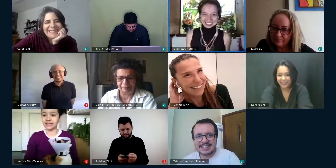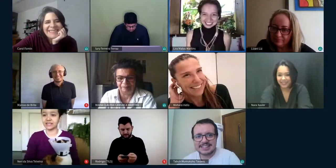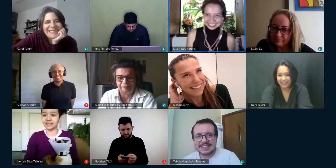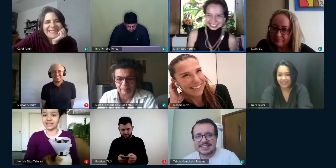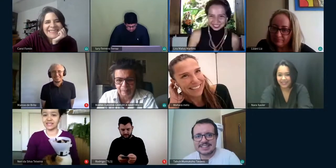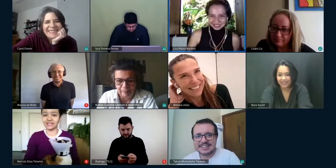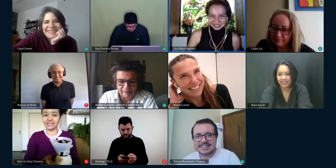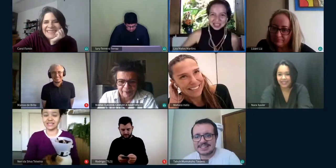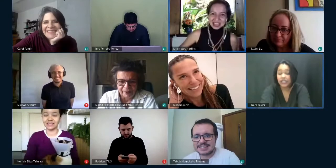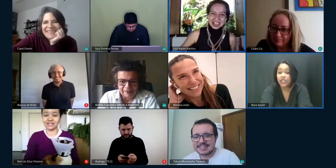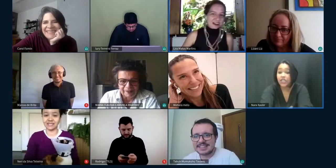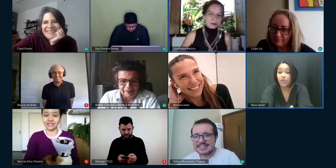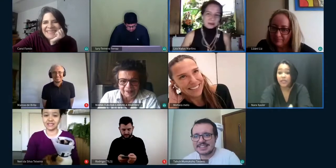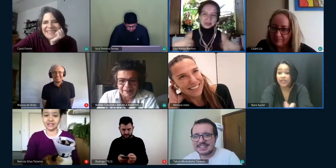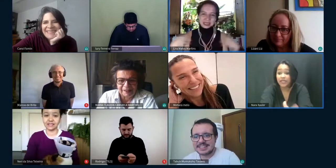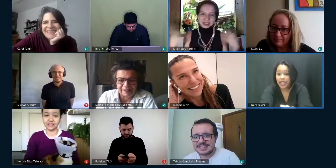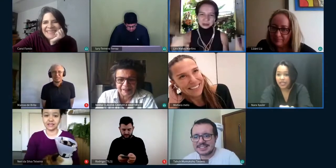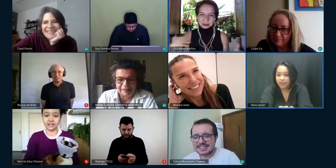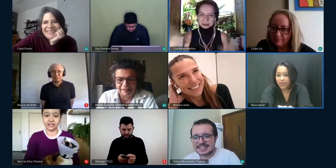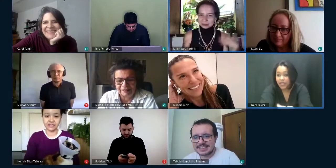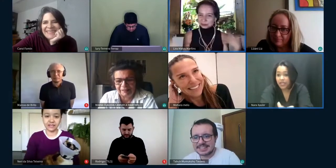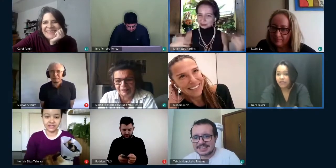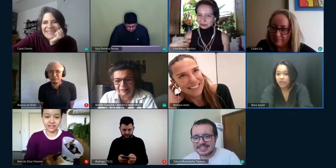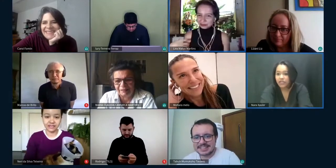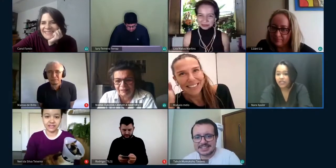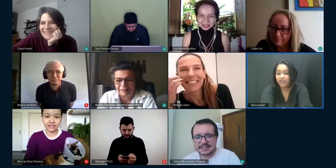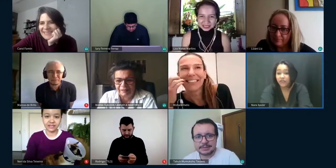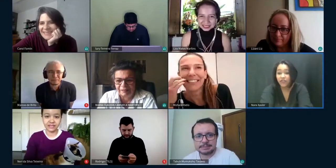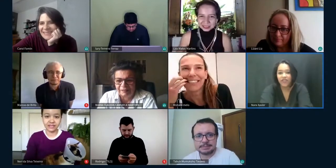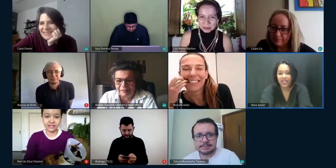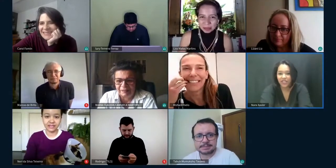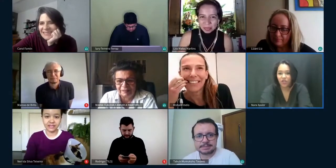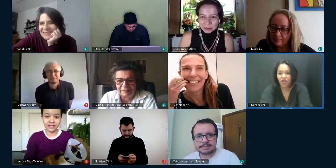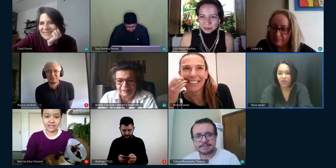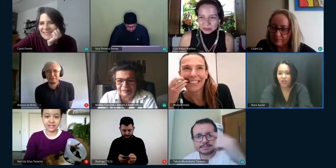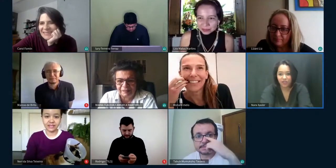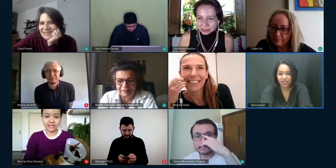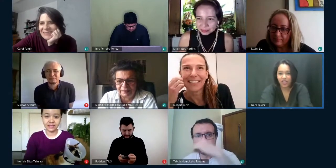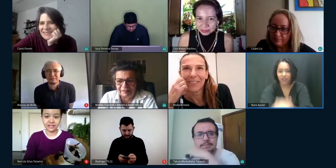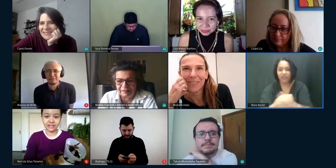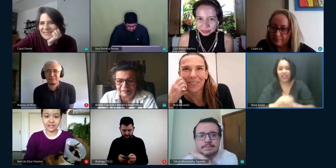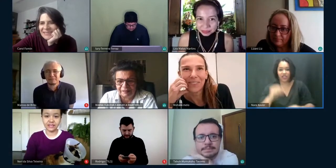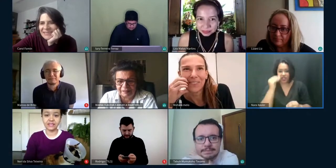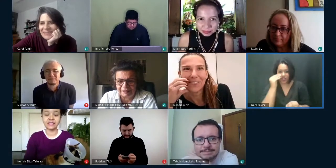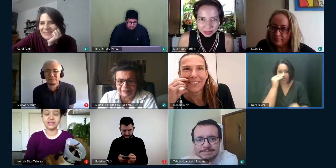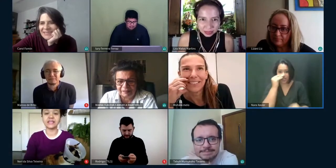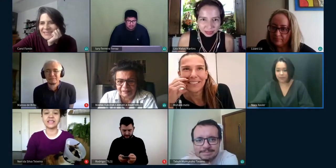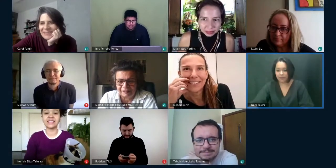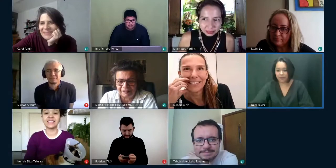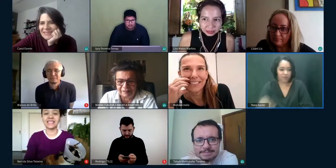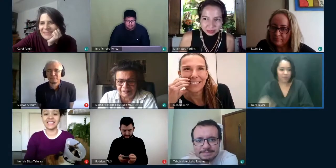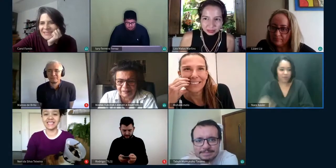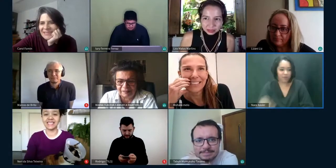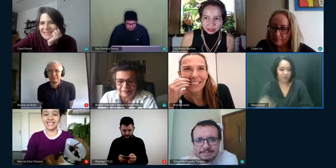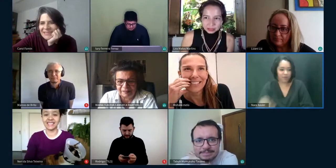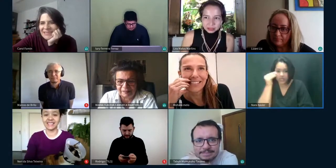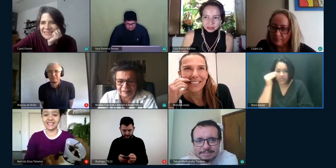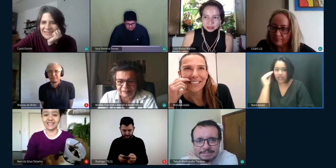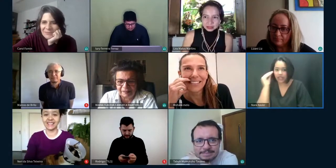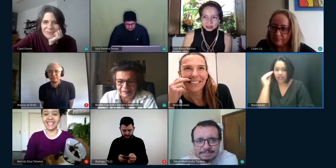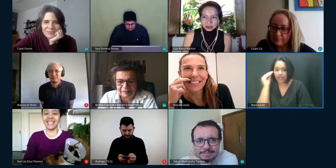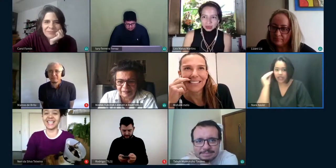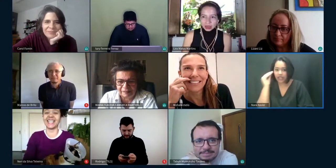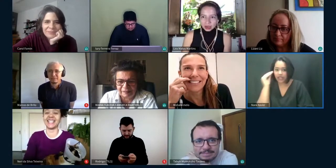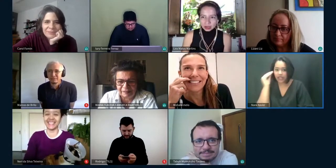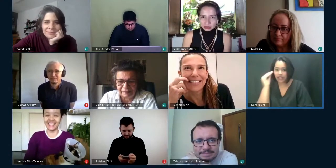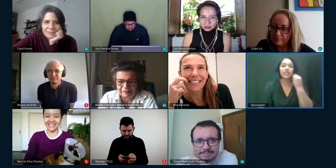tirei o casaco de novo. É um misto. Que você estivesse chorando de nervosa. Eu falei, gente, a Lira tá passando um paninho, que